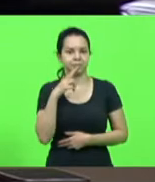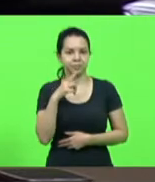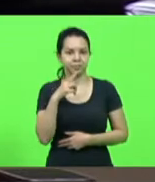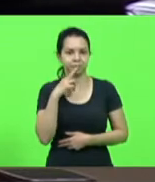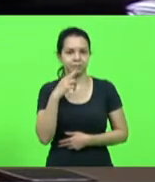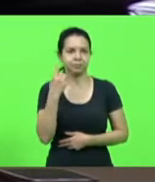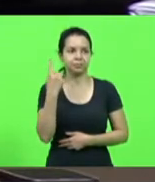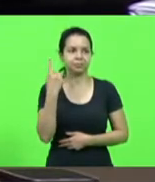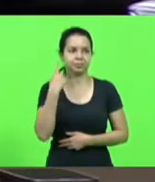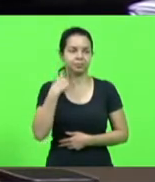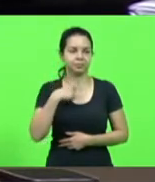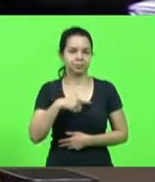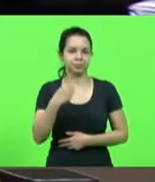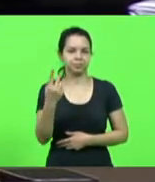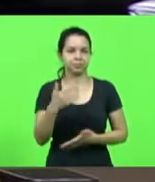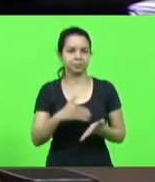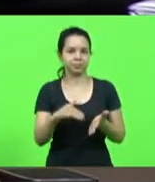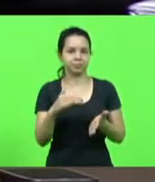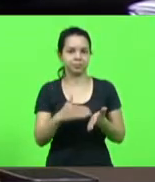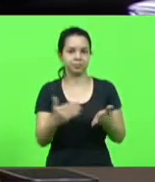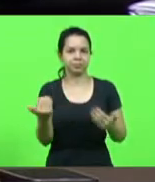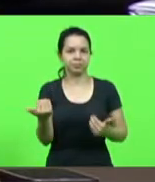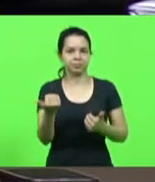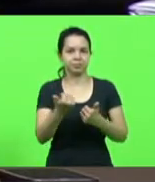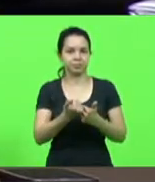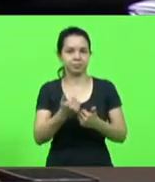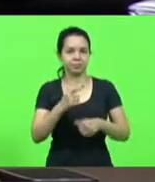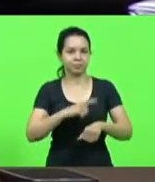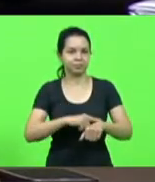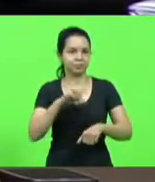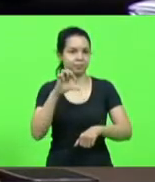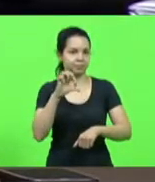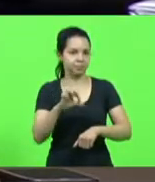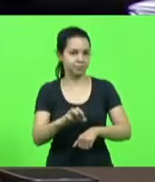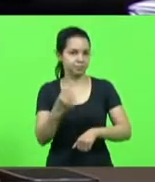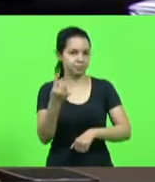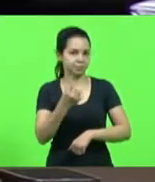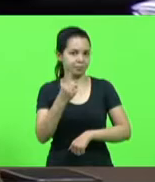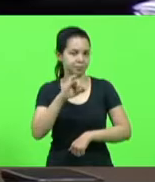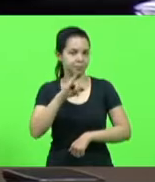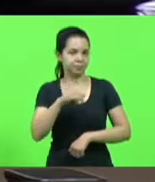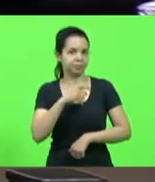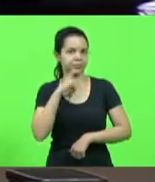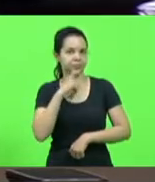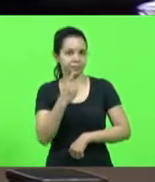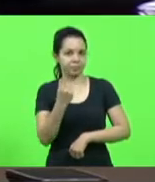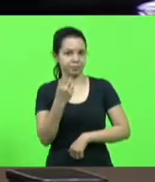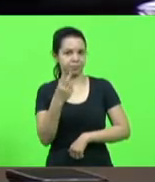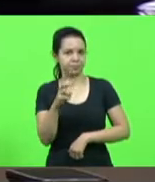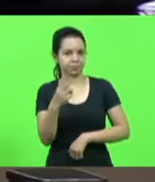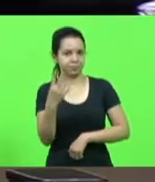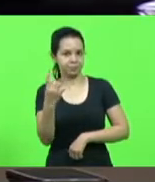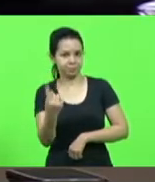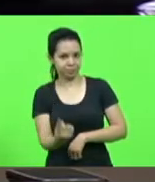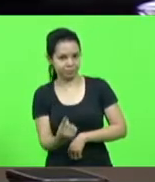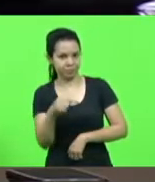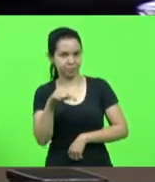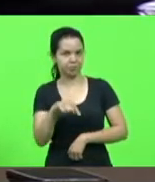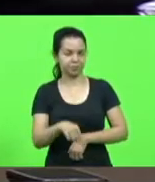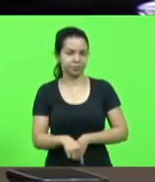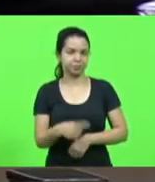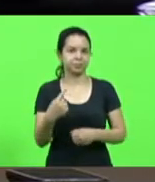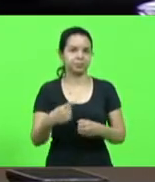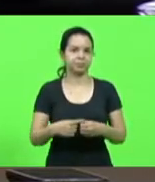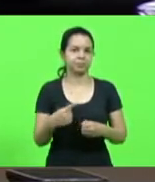ad hoc. Às 9 horas do dia 1º de julho de 2021, nessa cidade, em Florianópolis, capital do estado de Santa Catarina, reuniu-se a Assembleia Legislativa em